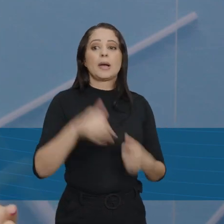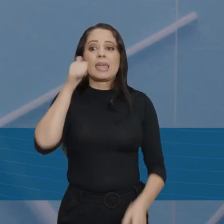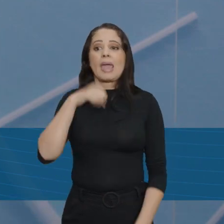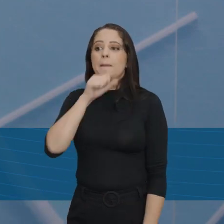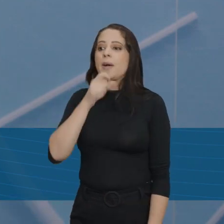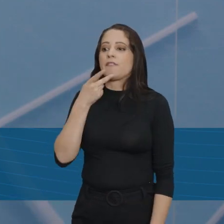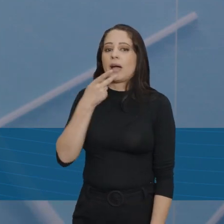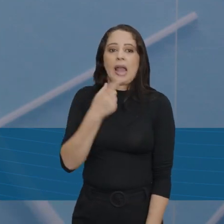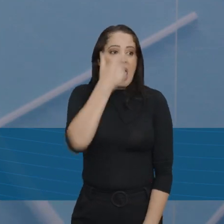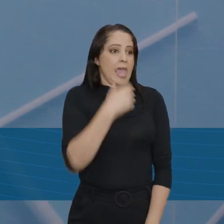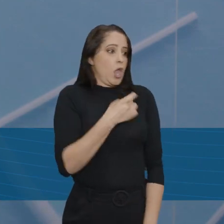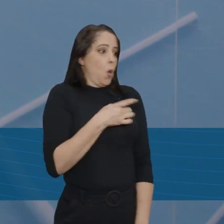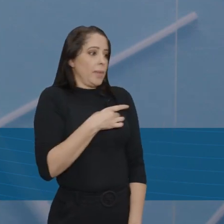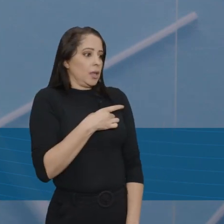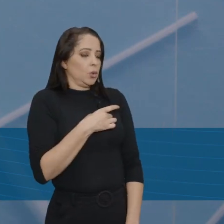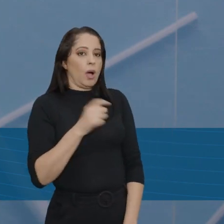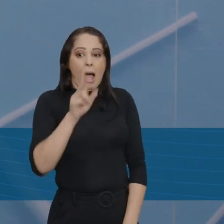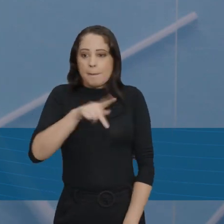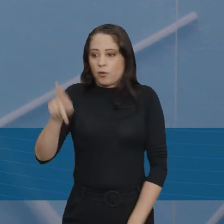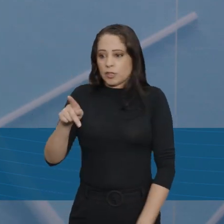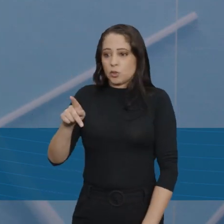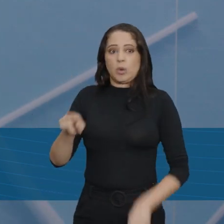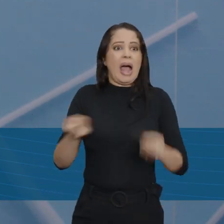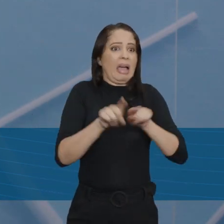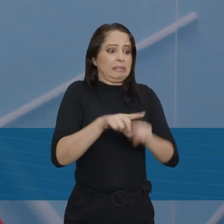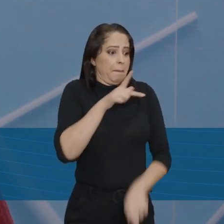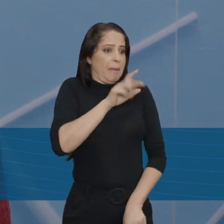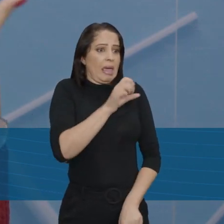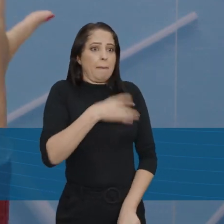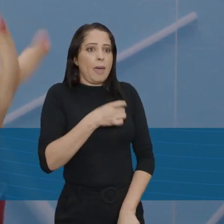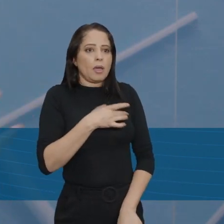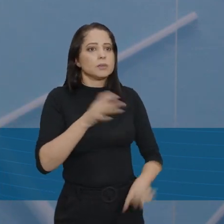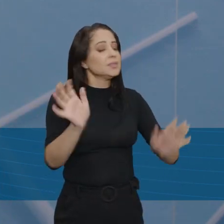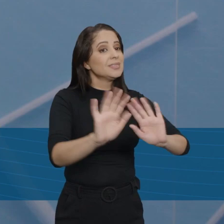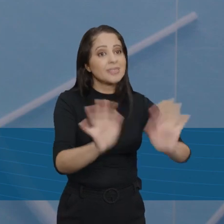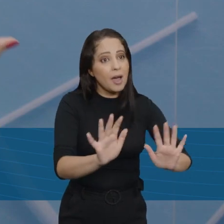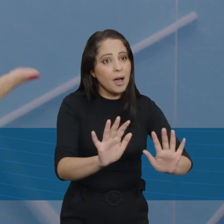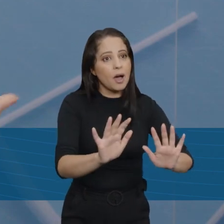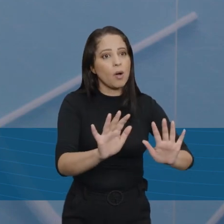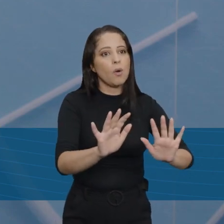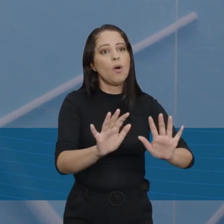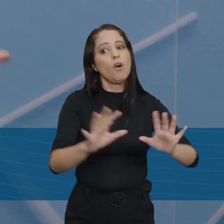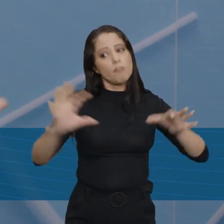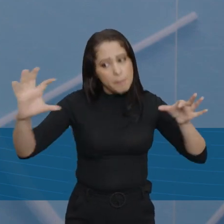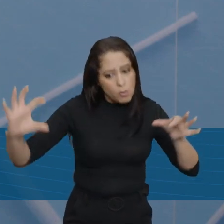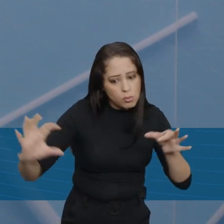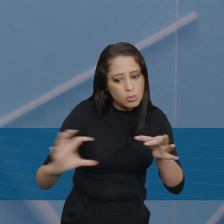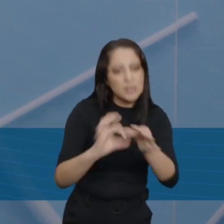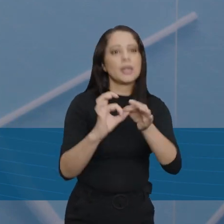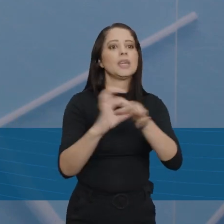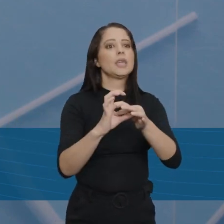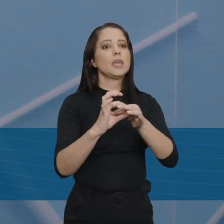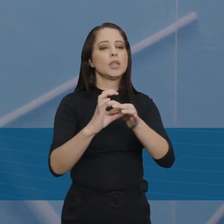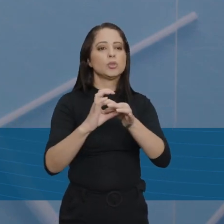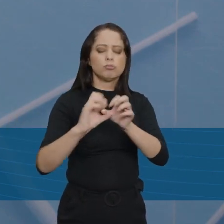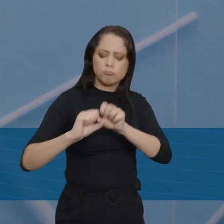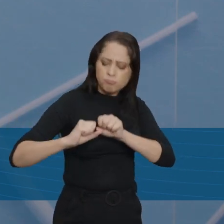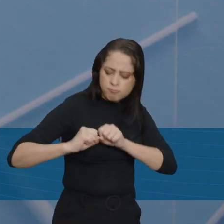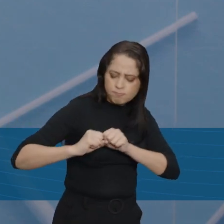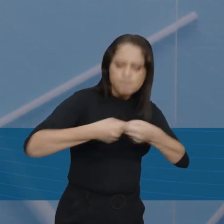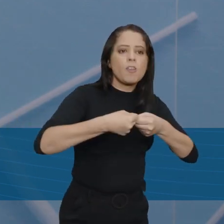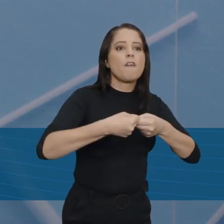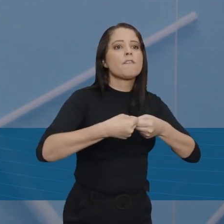fala, eu tô com medo. Aí a professora fala, eu tô com medo. Então vamos lá, vamos trocar, né? Vamos sentir isso juntos. O que a gente